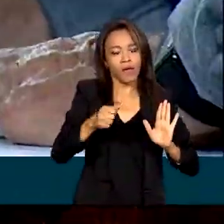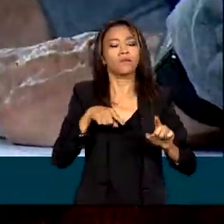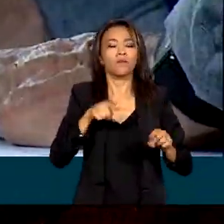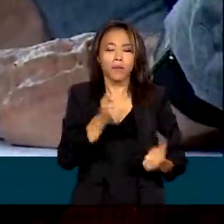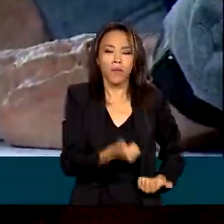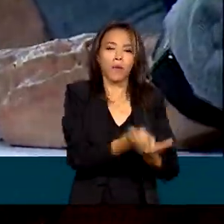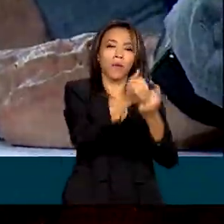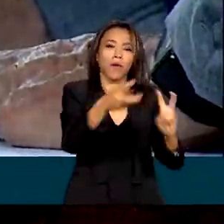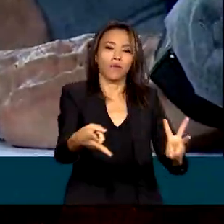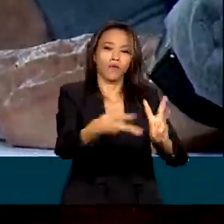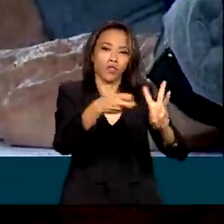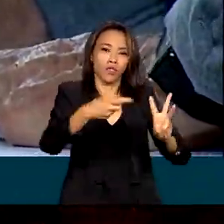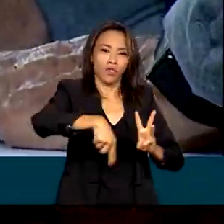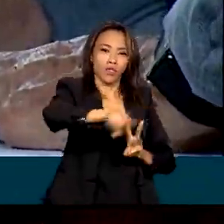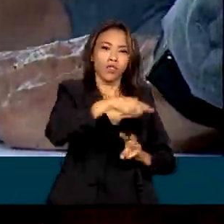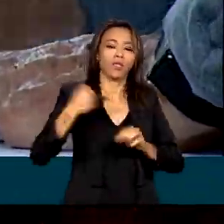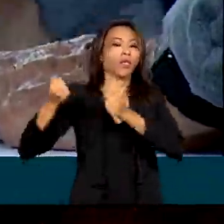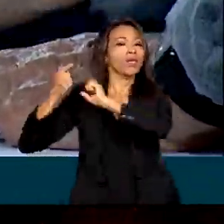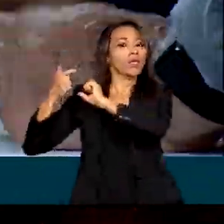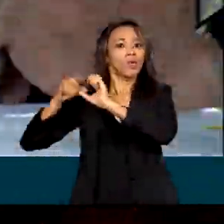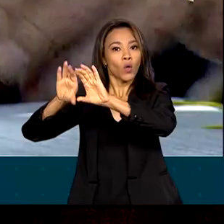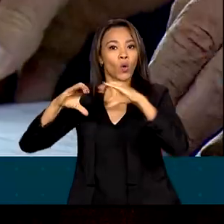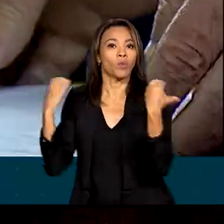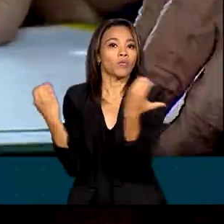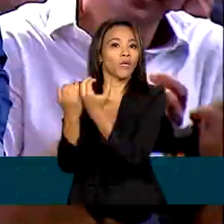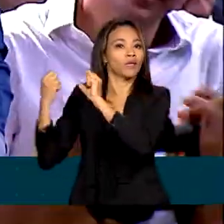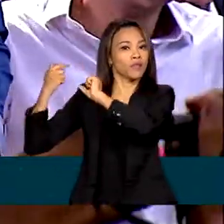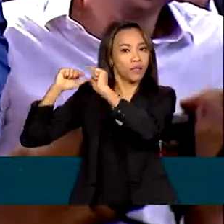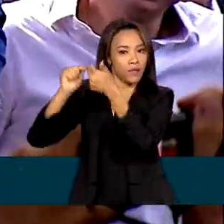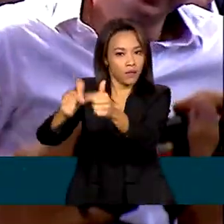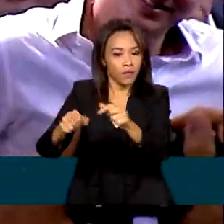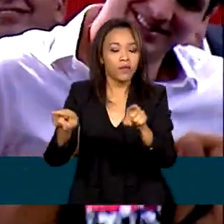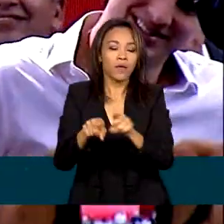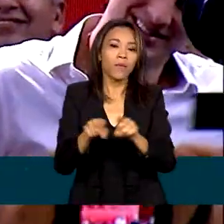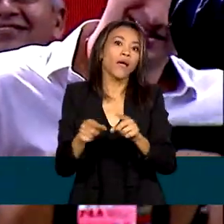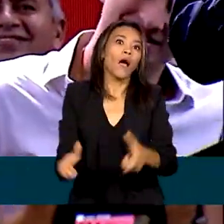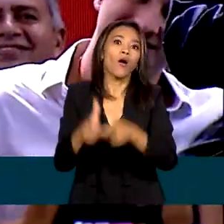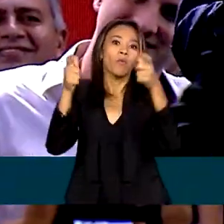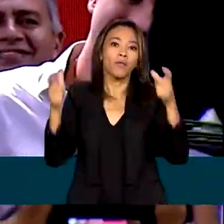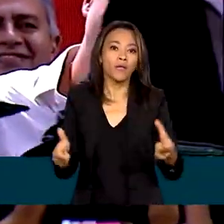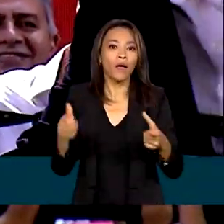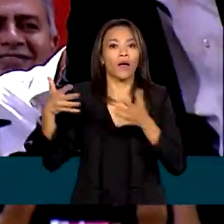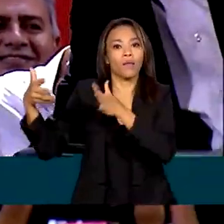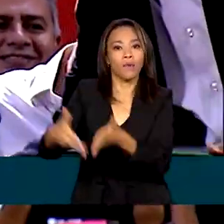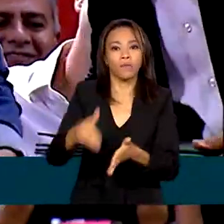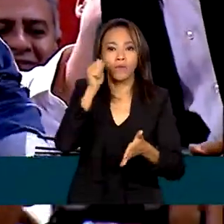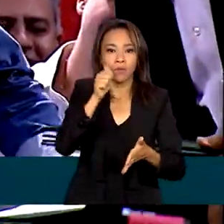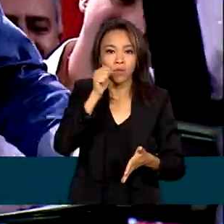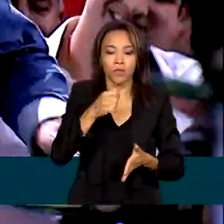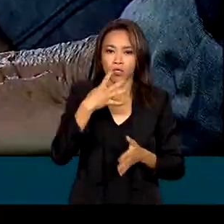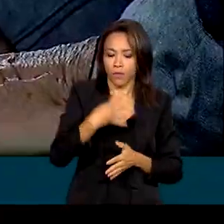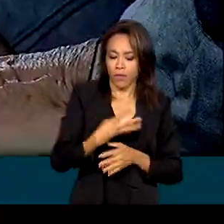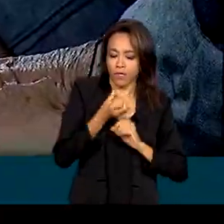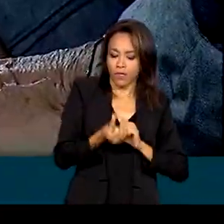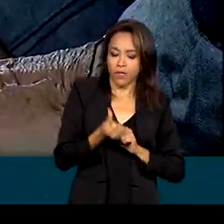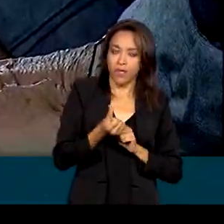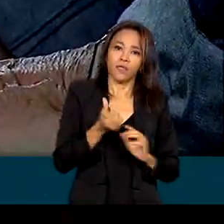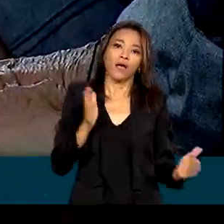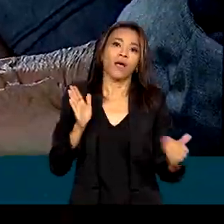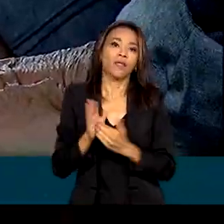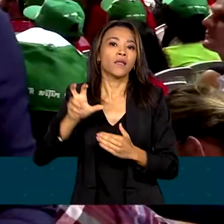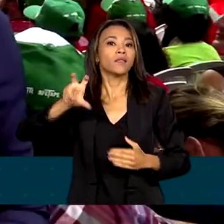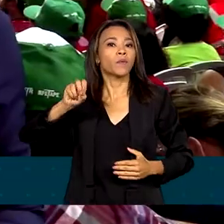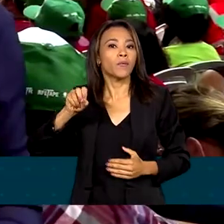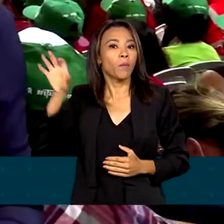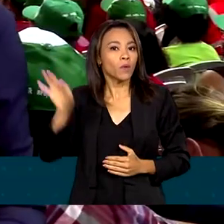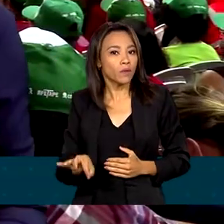comunidades tradicionais. Além disso, quer aumentar o percentual de agricultoras mulheres de 46% para pelo menos